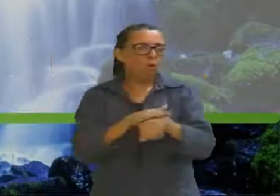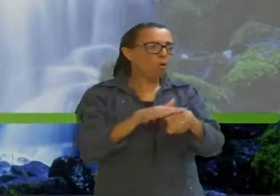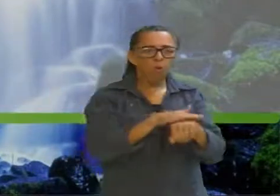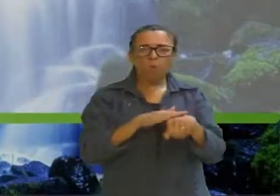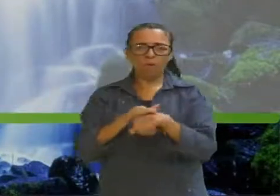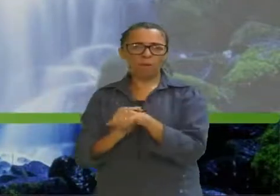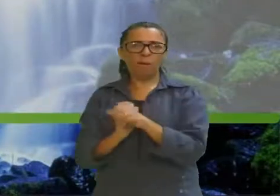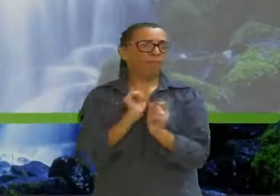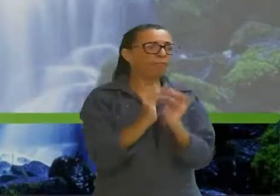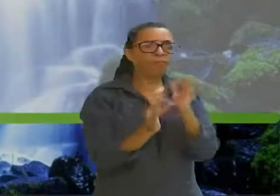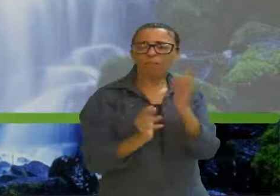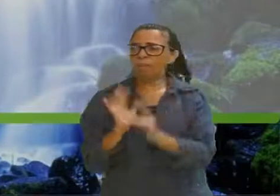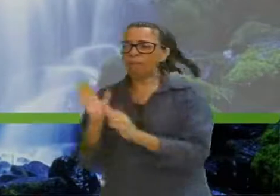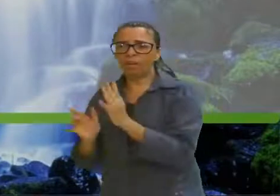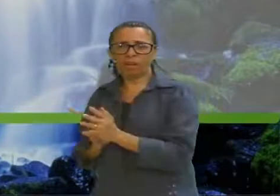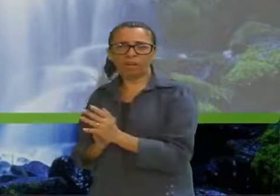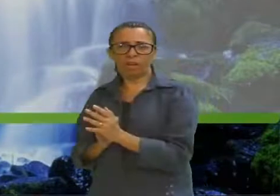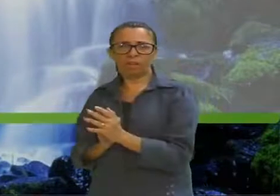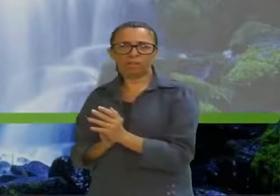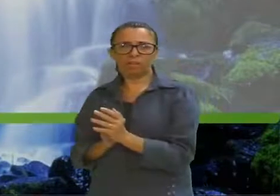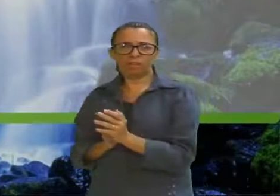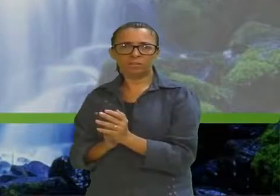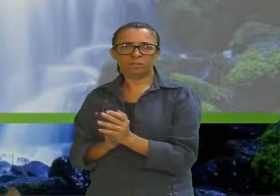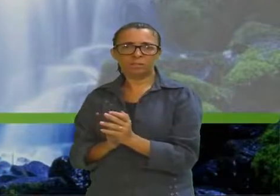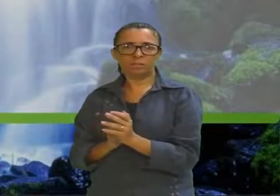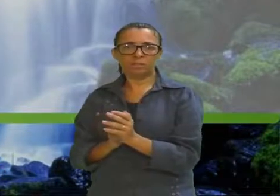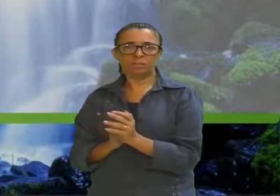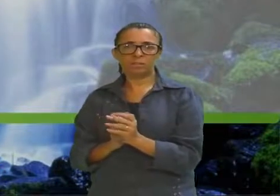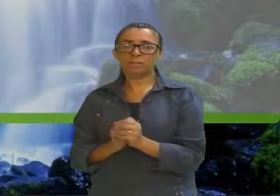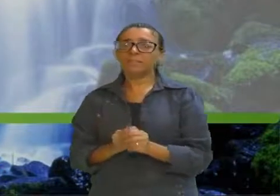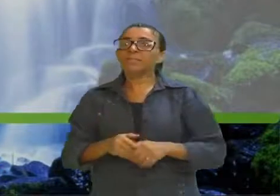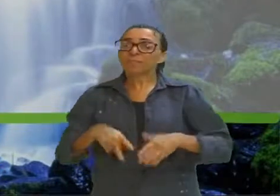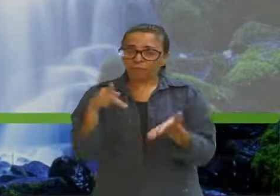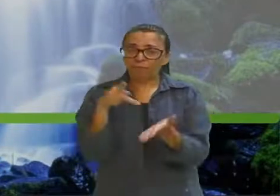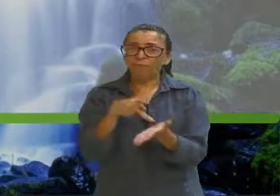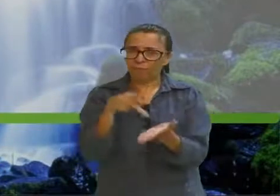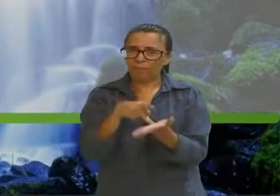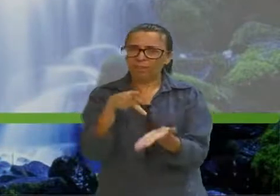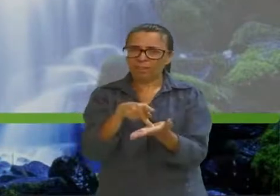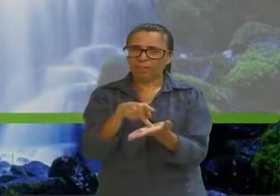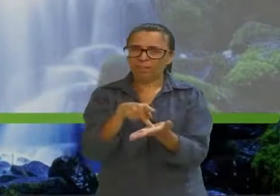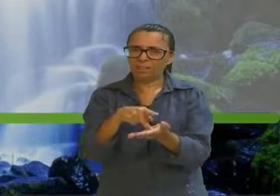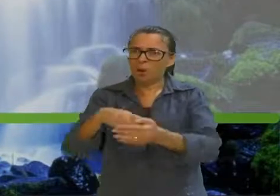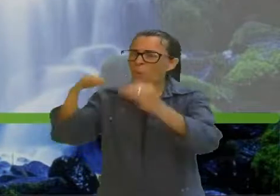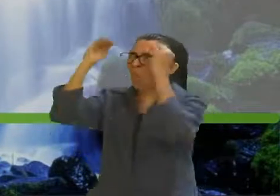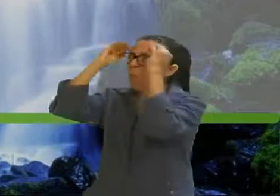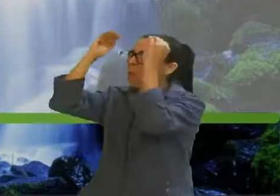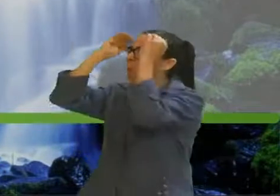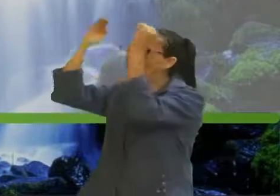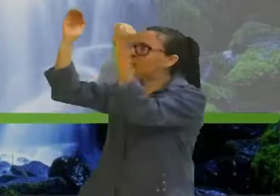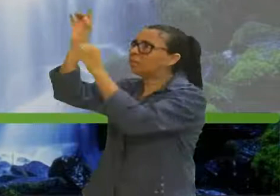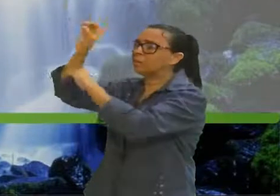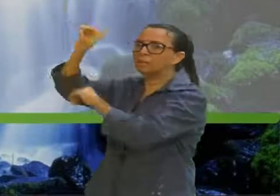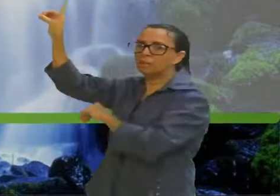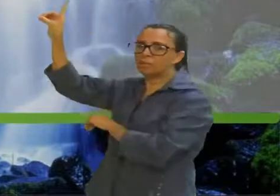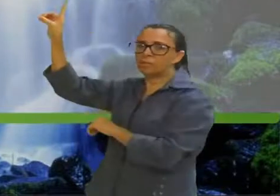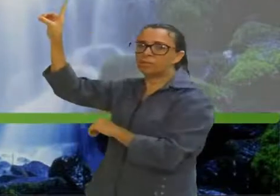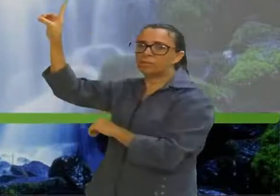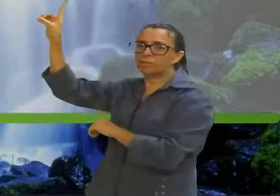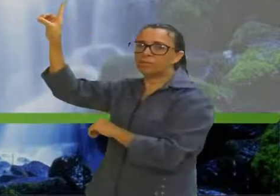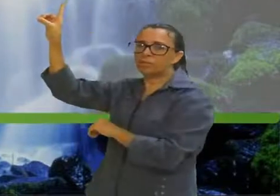100% a vontade de Deus? Amados, eu tenho por mim que é praticamente impossível nós